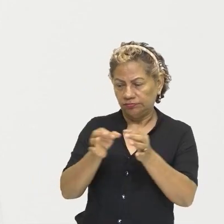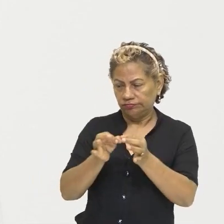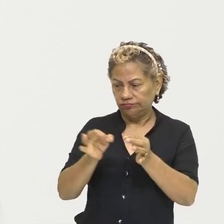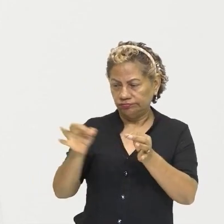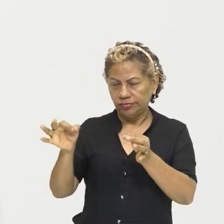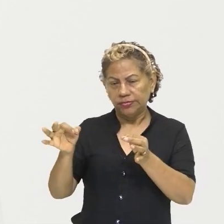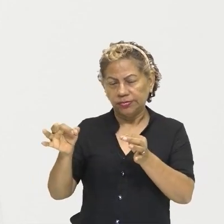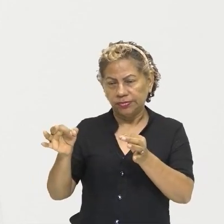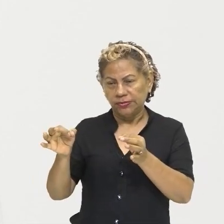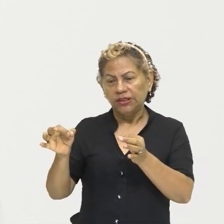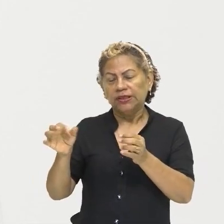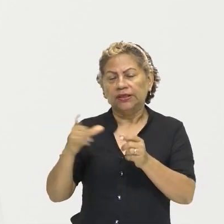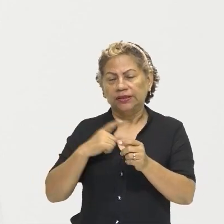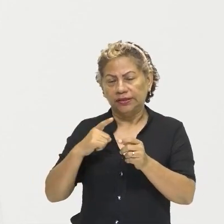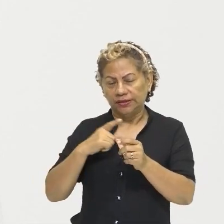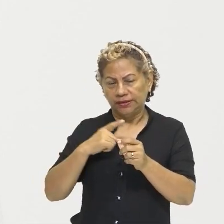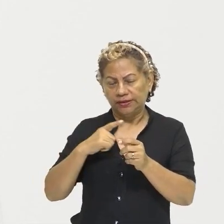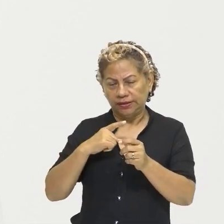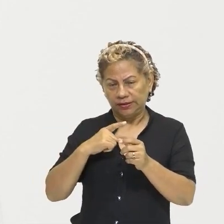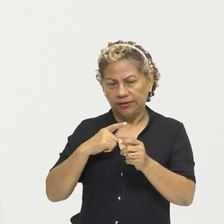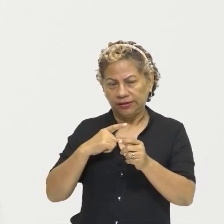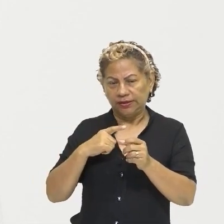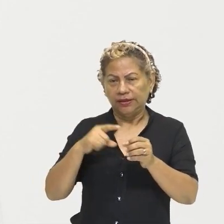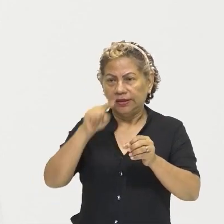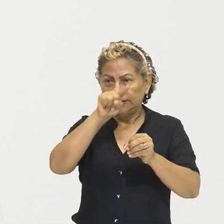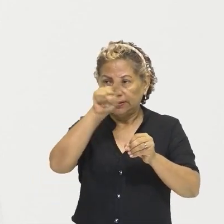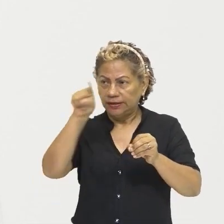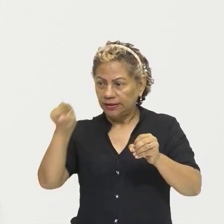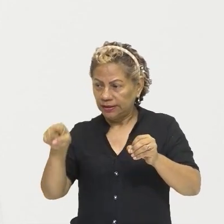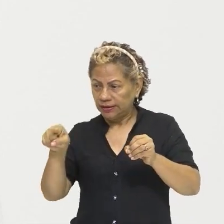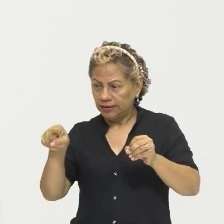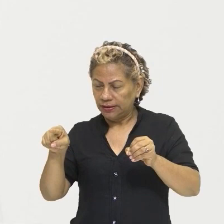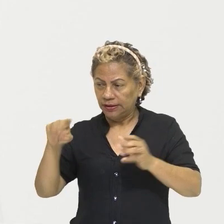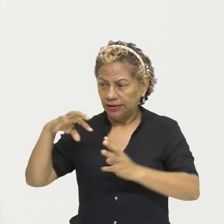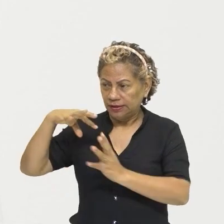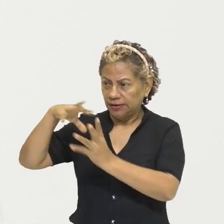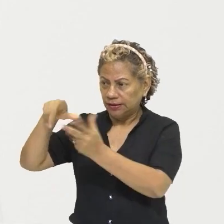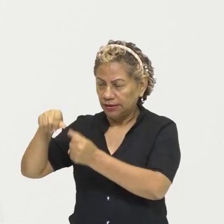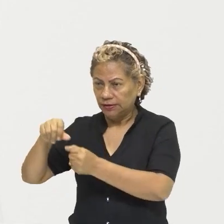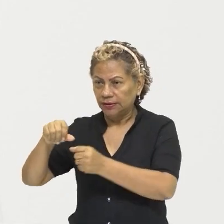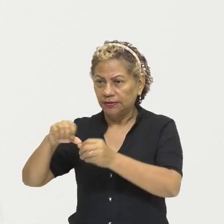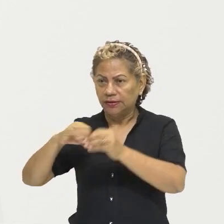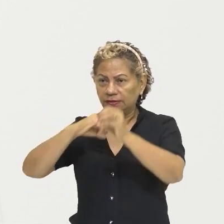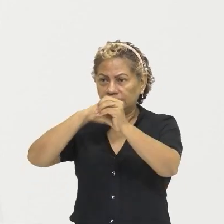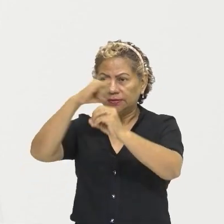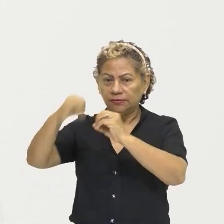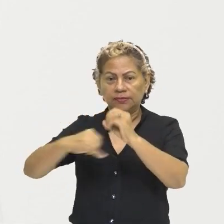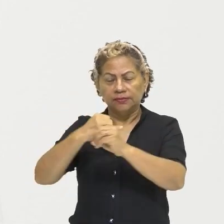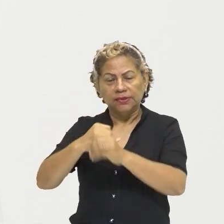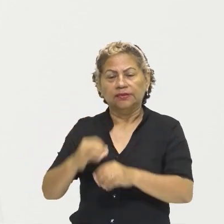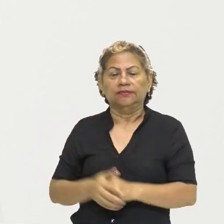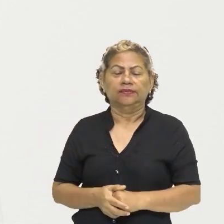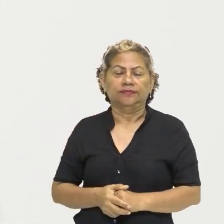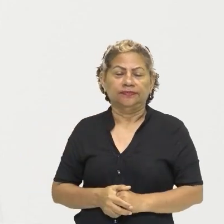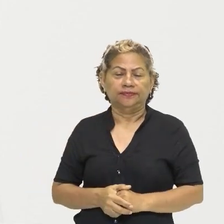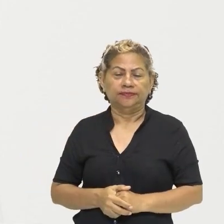quadrado, ele é proporcional ao raio da órbita de